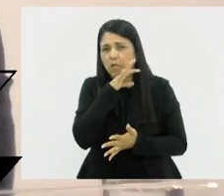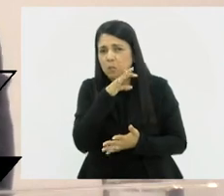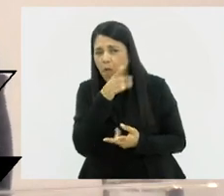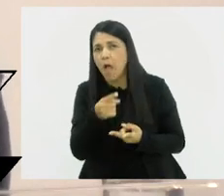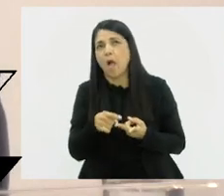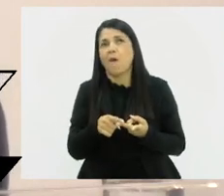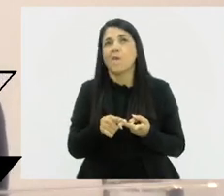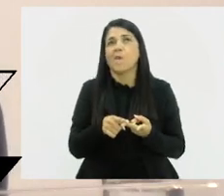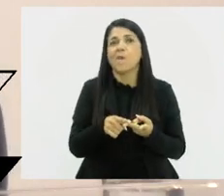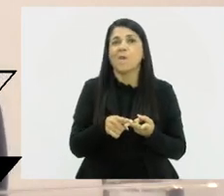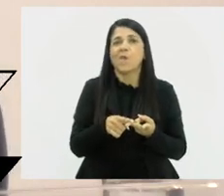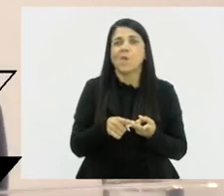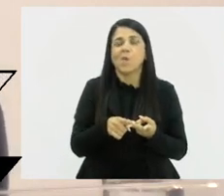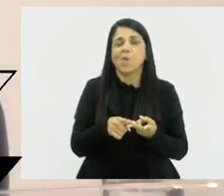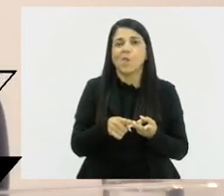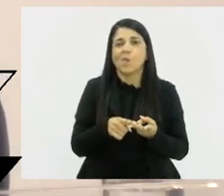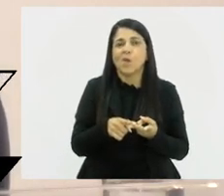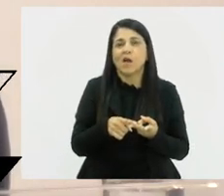faz